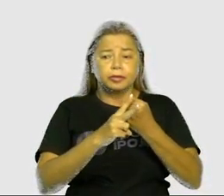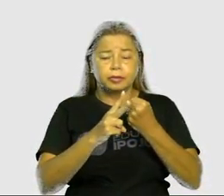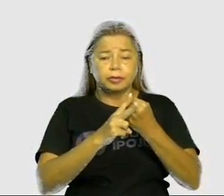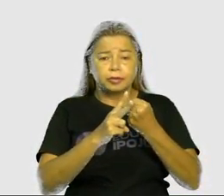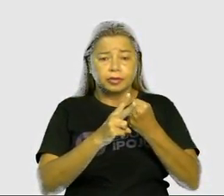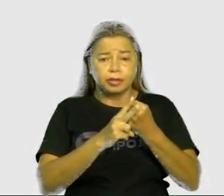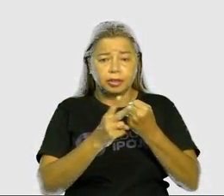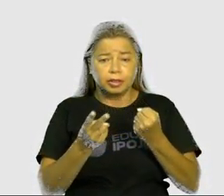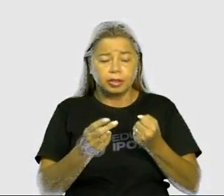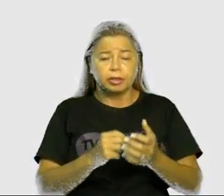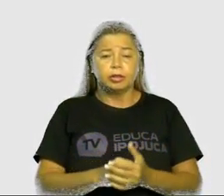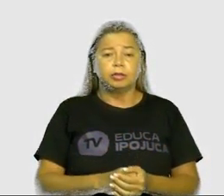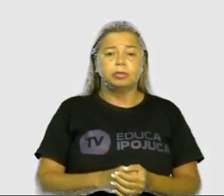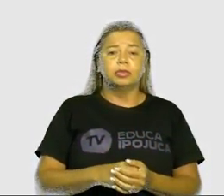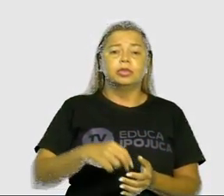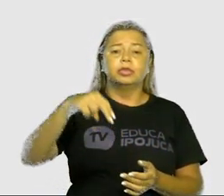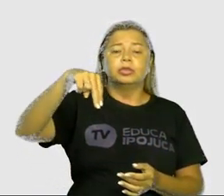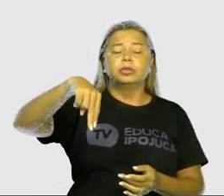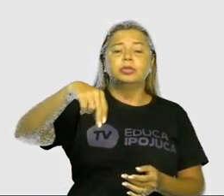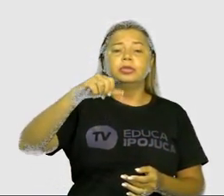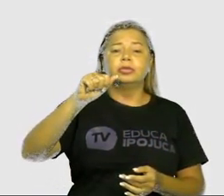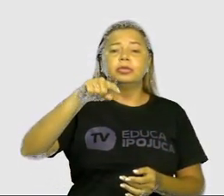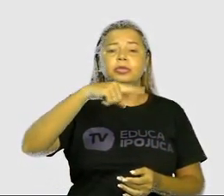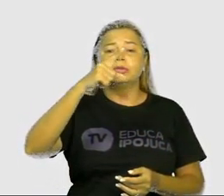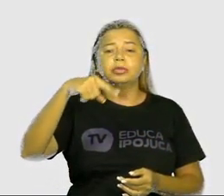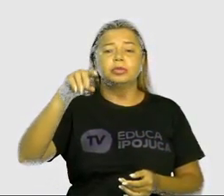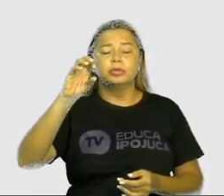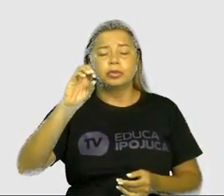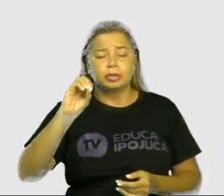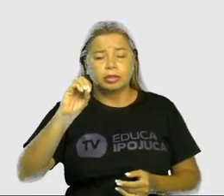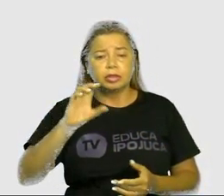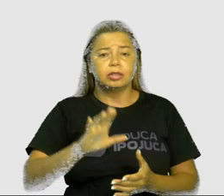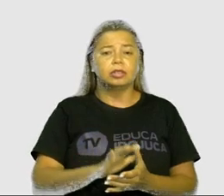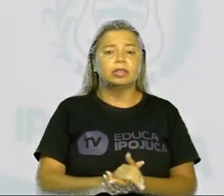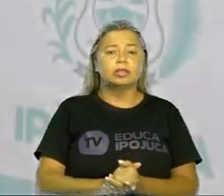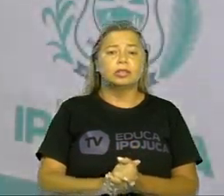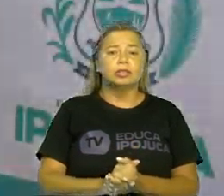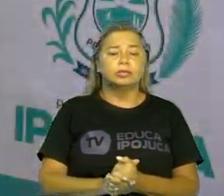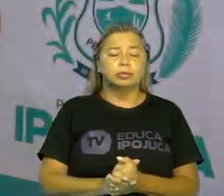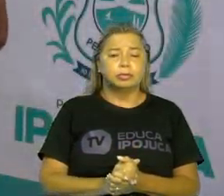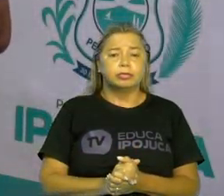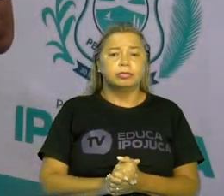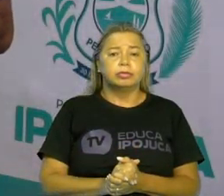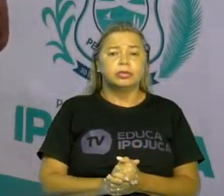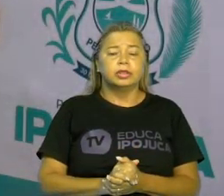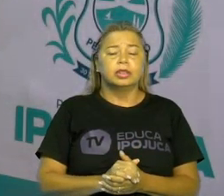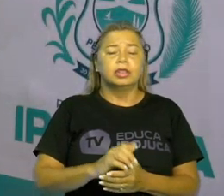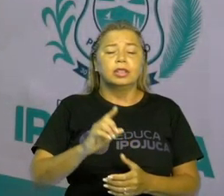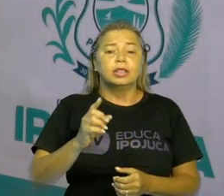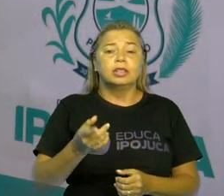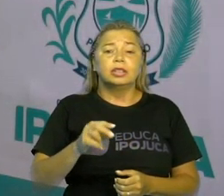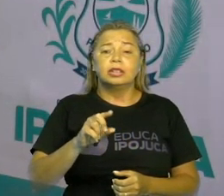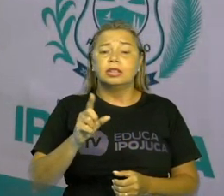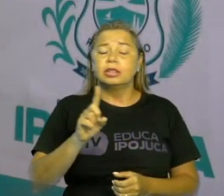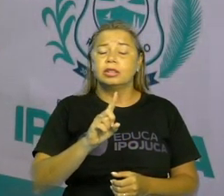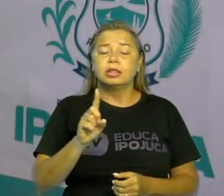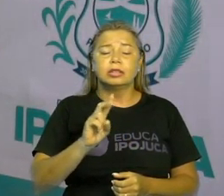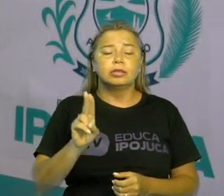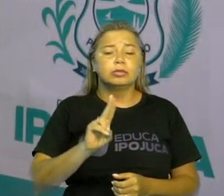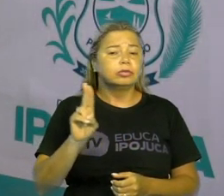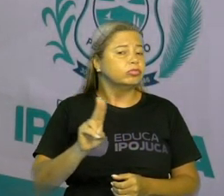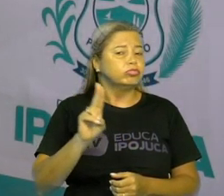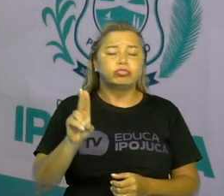negação not, o going to e o verbo no infinitivo sem o to. Como que fica no